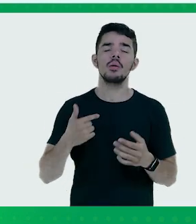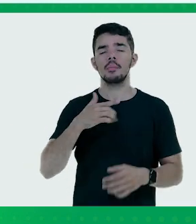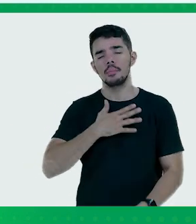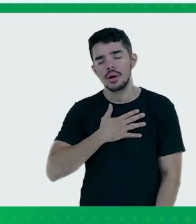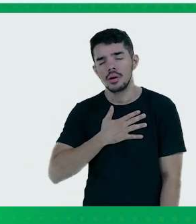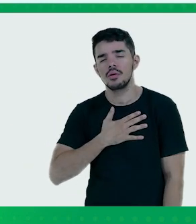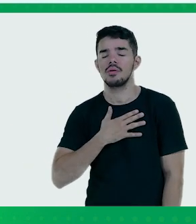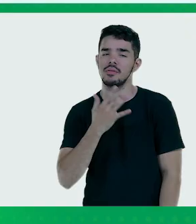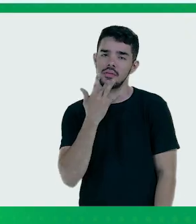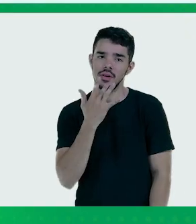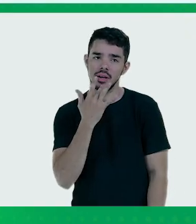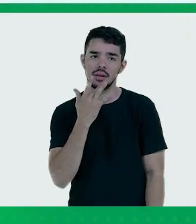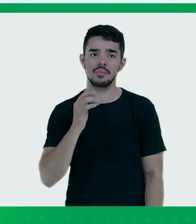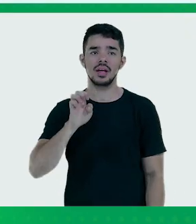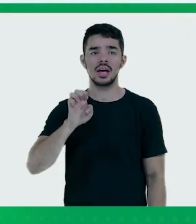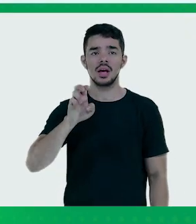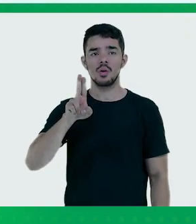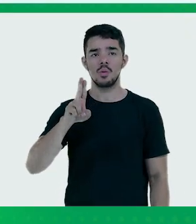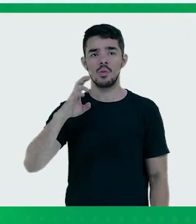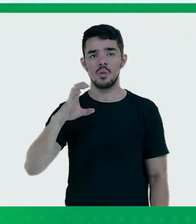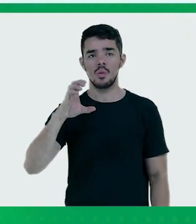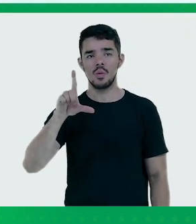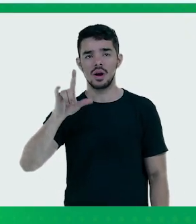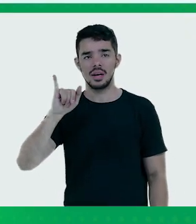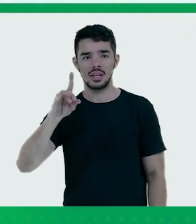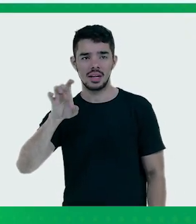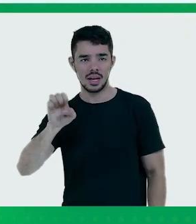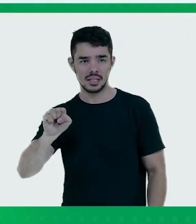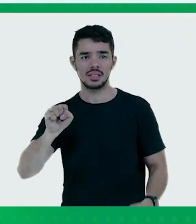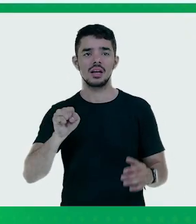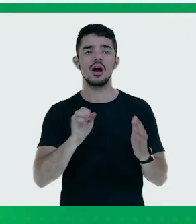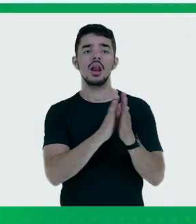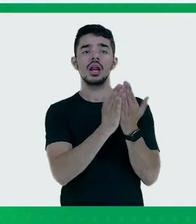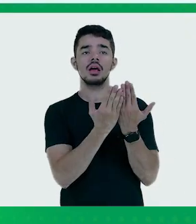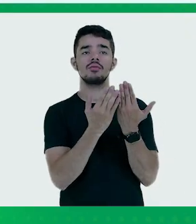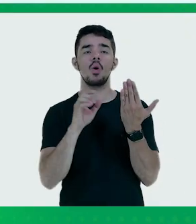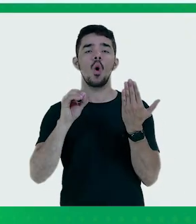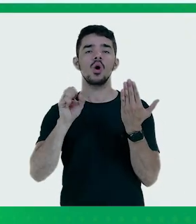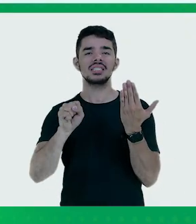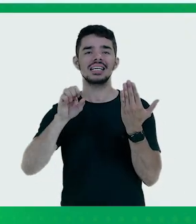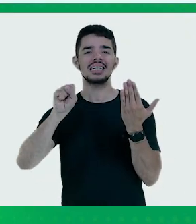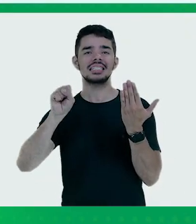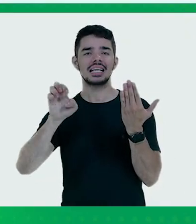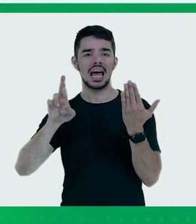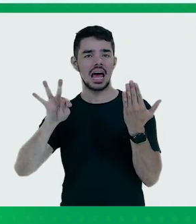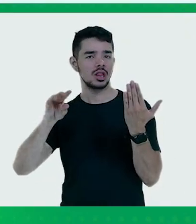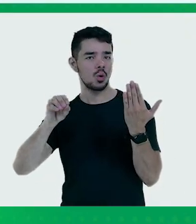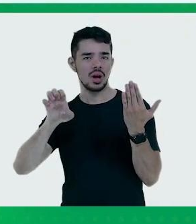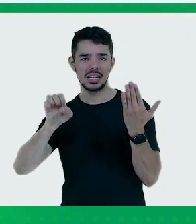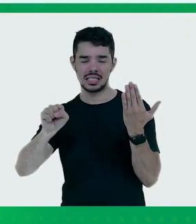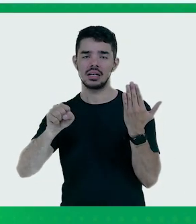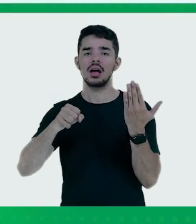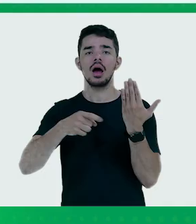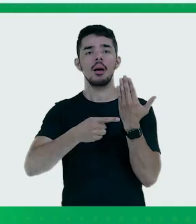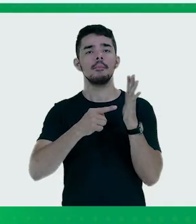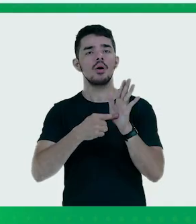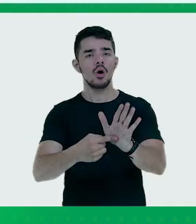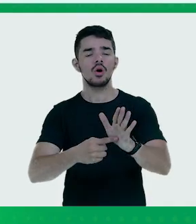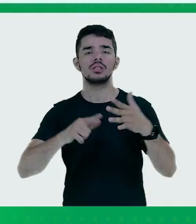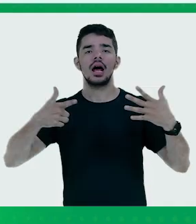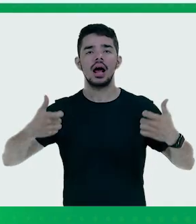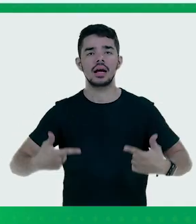favoritos, Euclides da Cunha com Os Sertões, que traz o retrato ali da Guerra de Canudos,